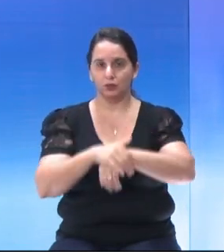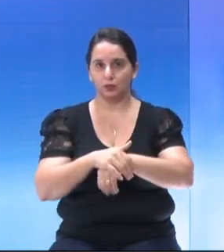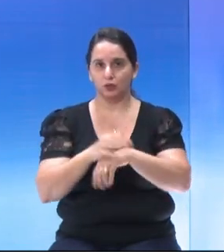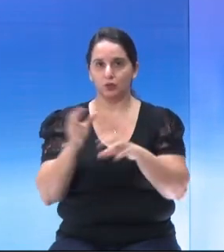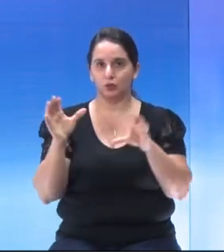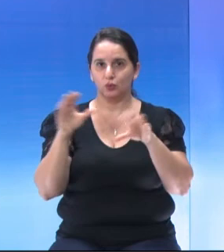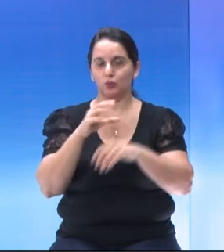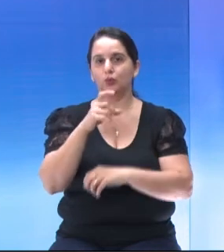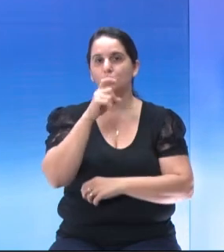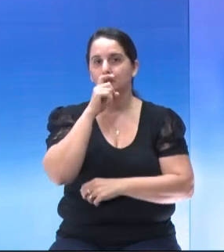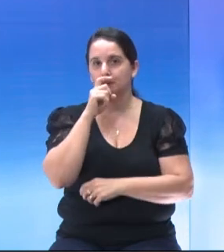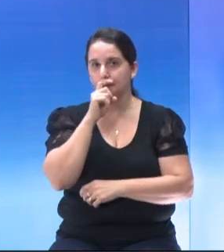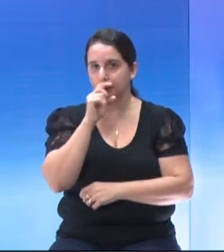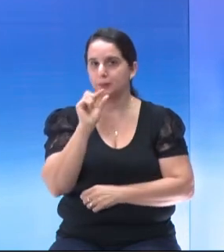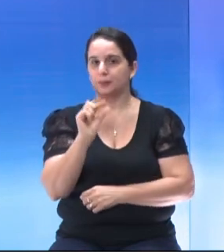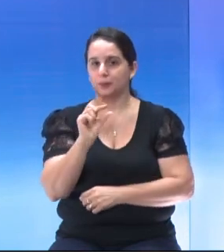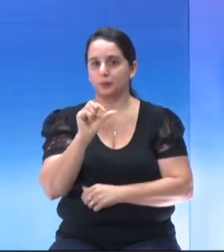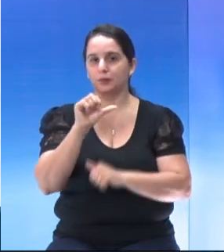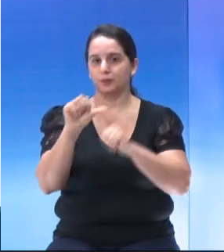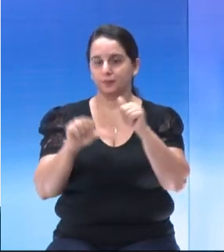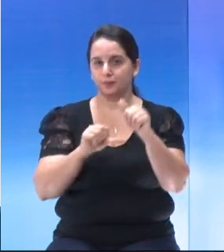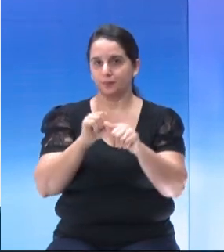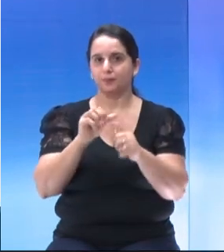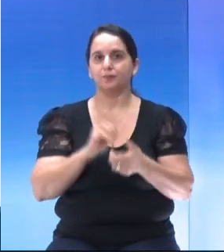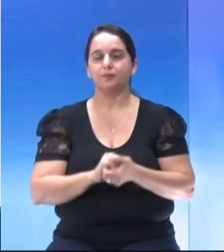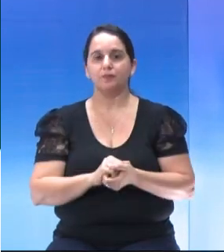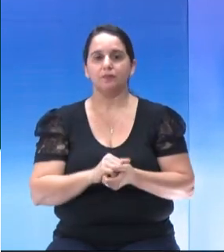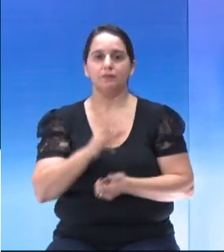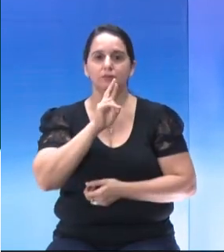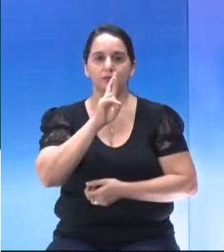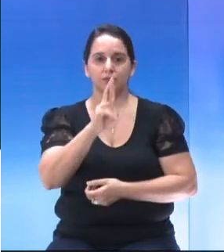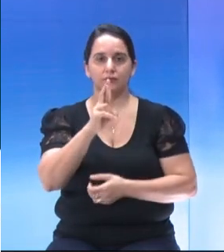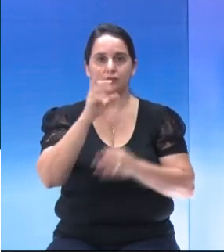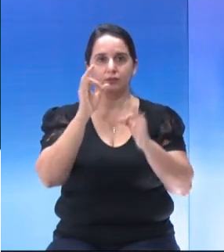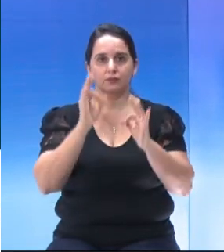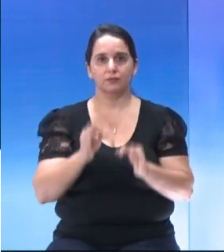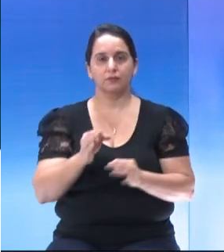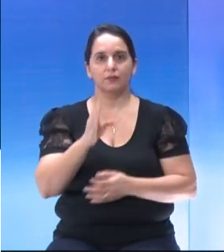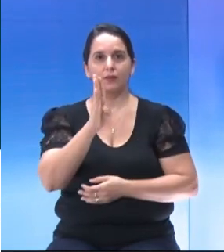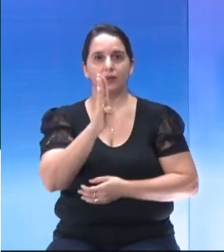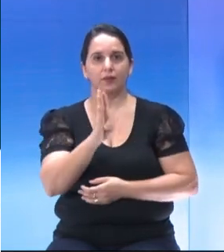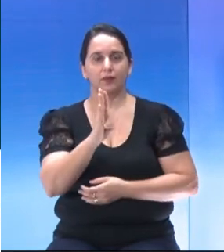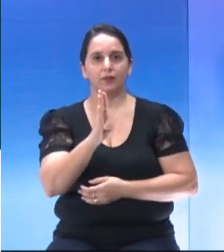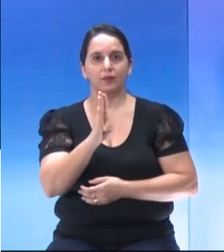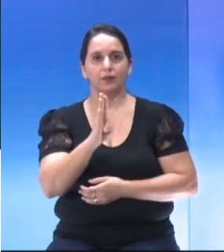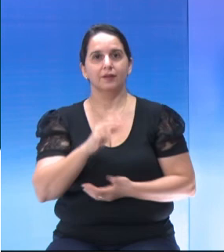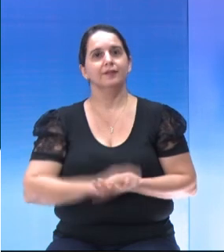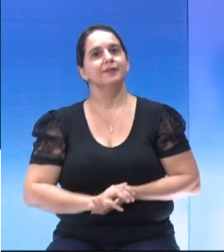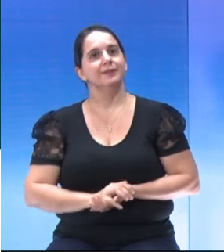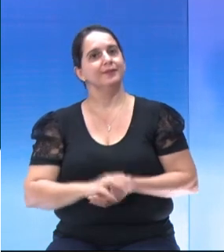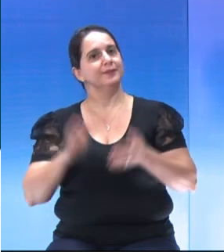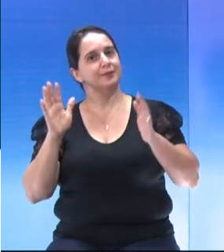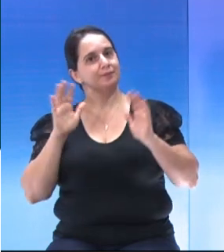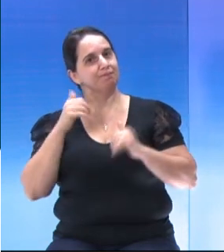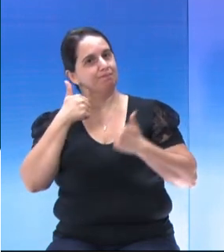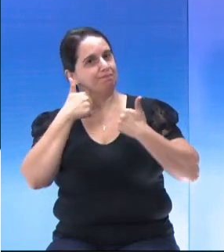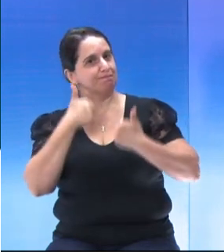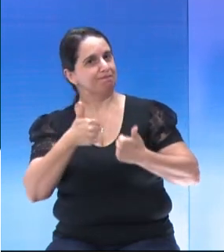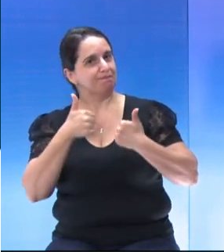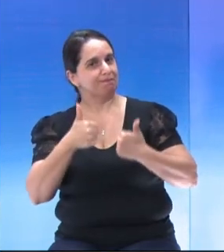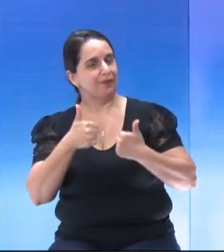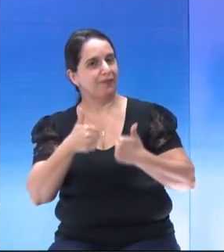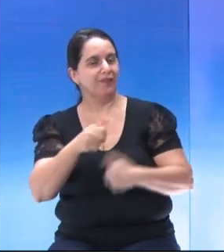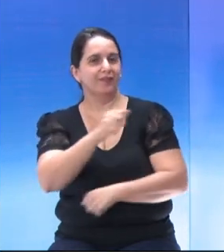você vai compreender claramente que o gabarito é a letra B. Então,